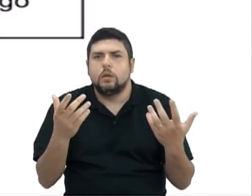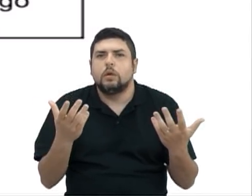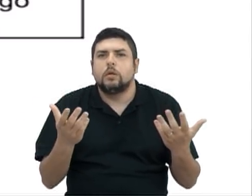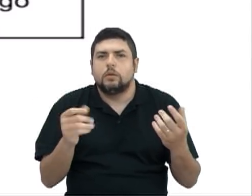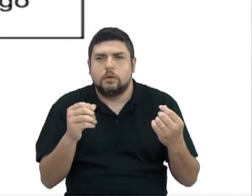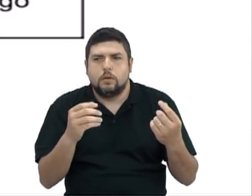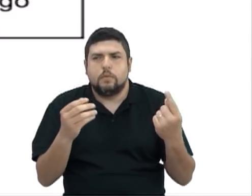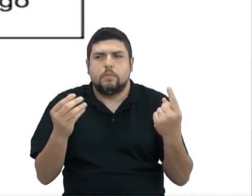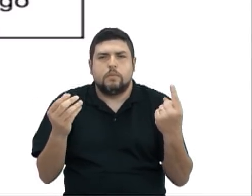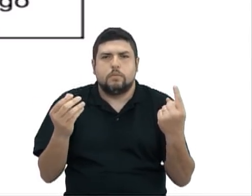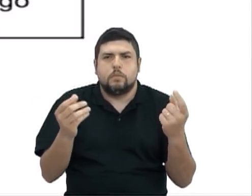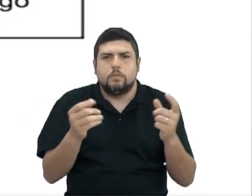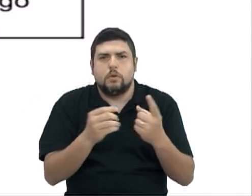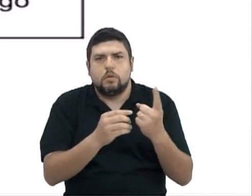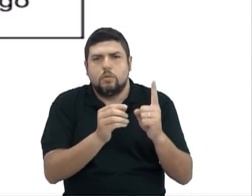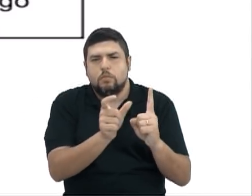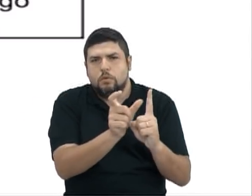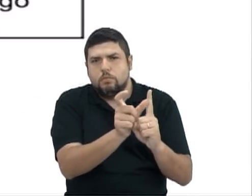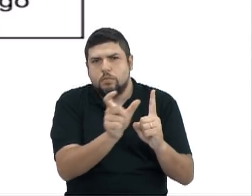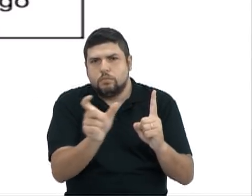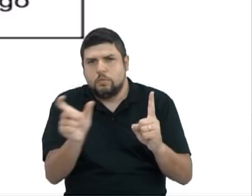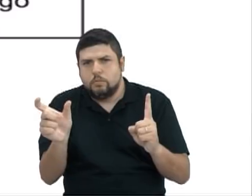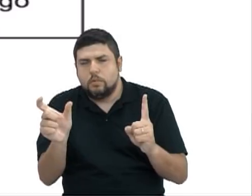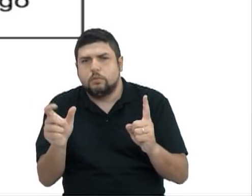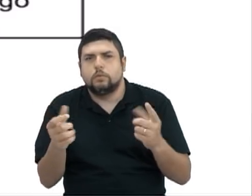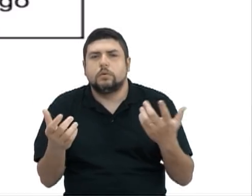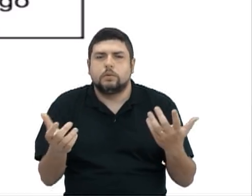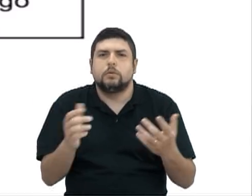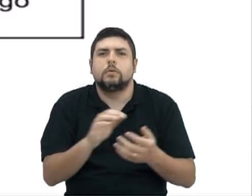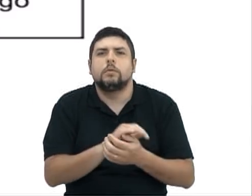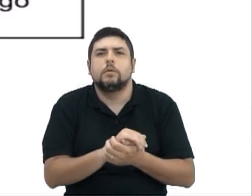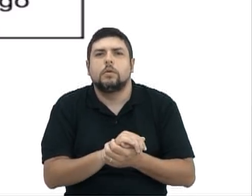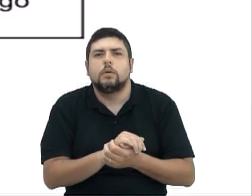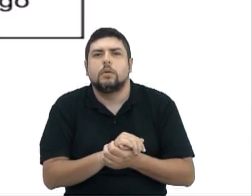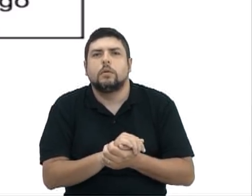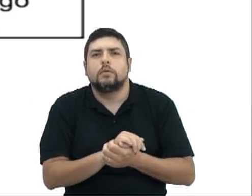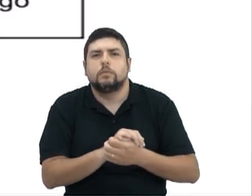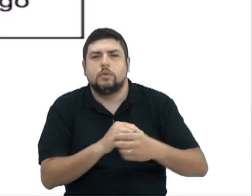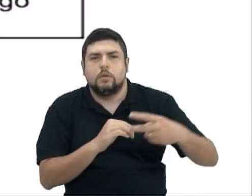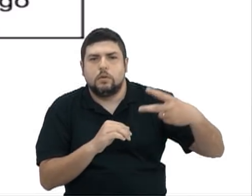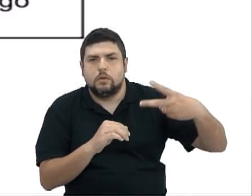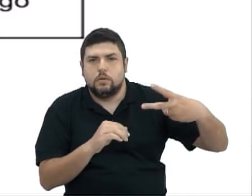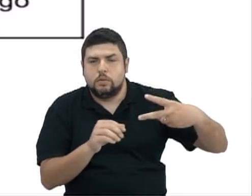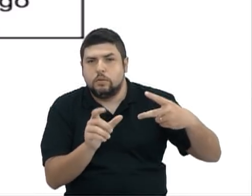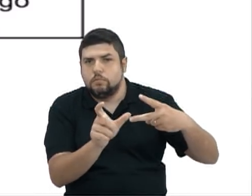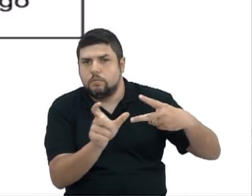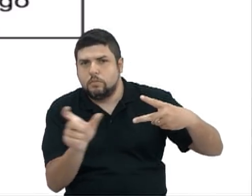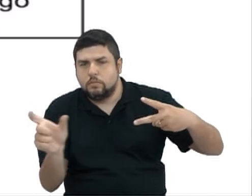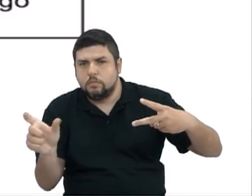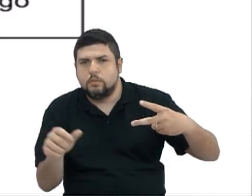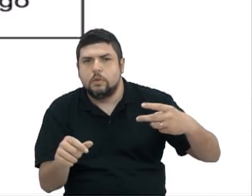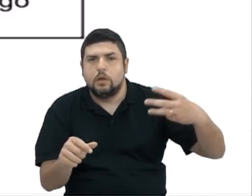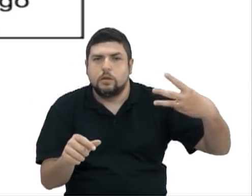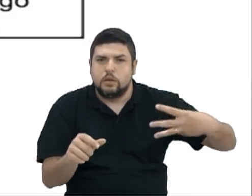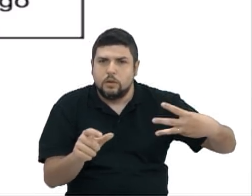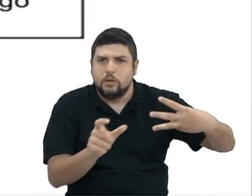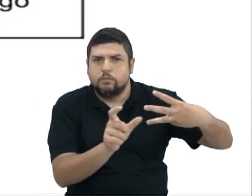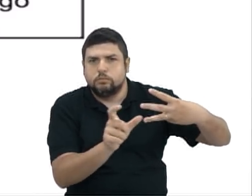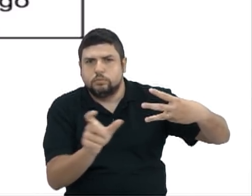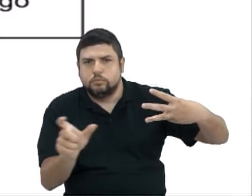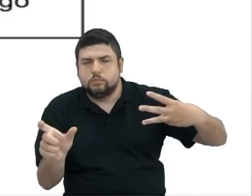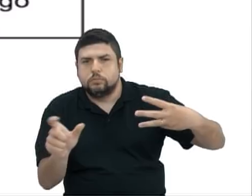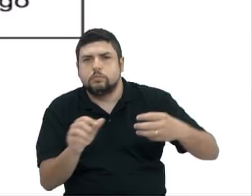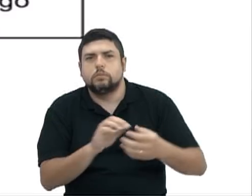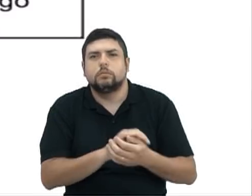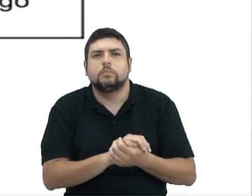pessoa do singular, segunda pessoa do singular, terceira pessoa do singular. E depois eu tenho as mesmas